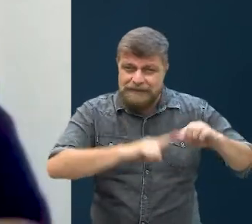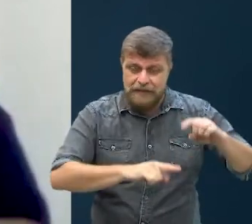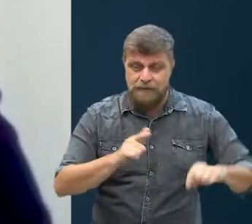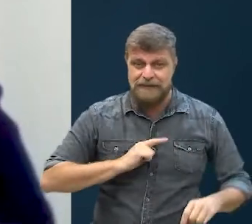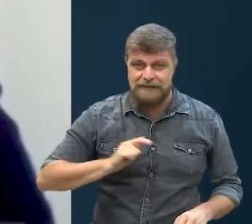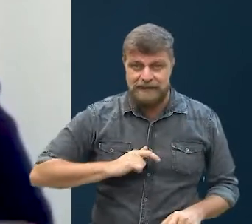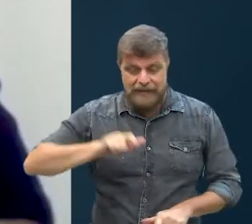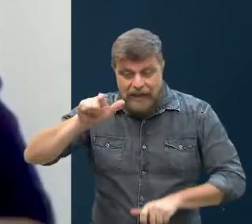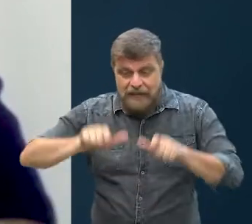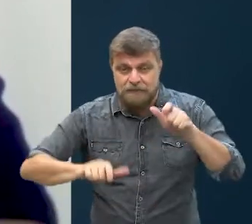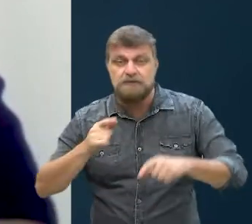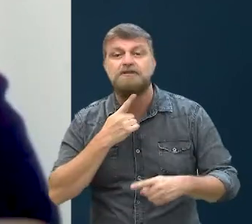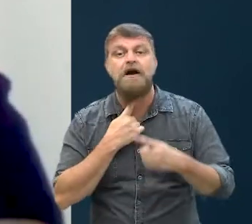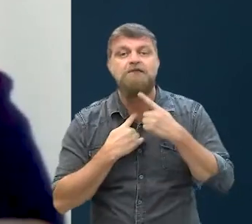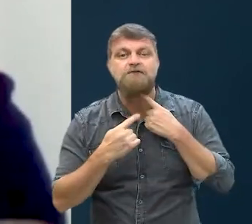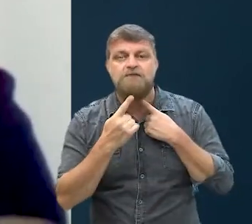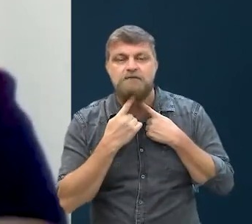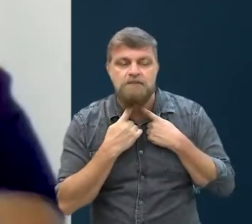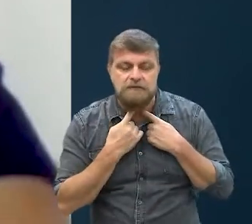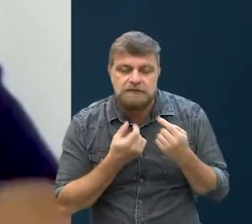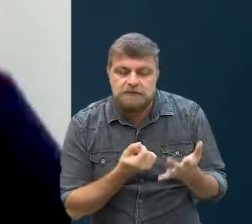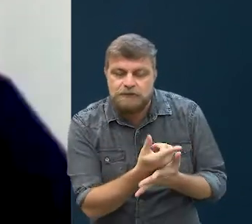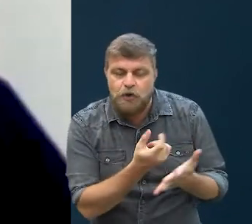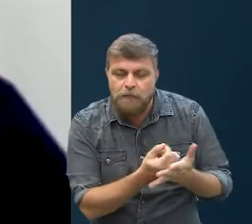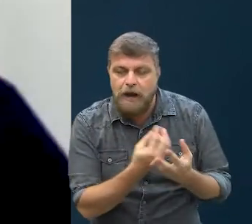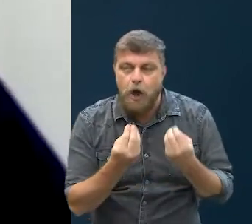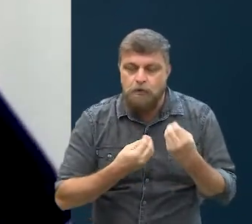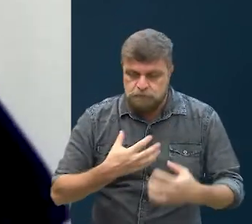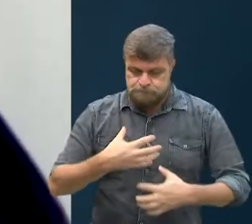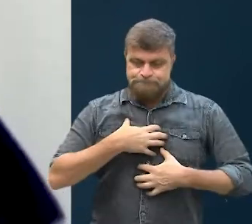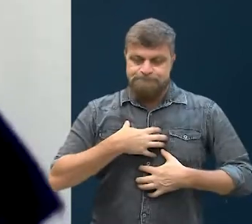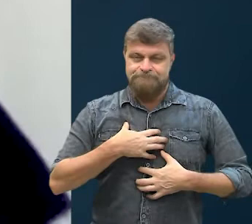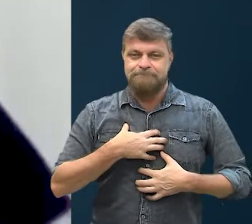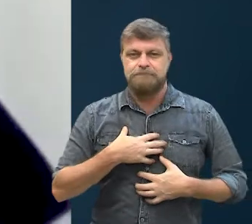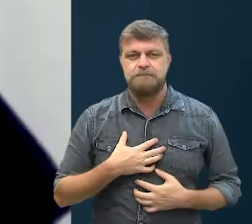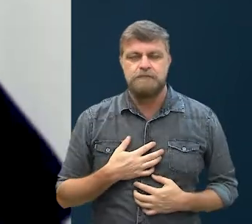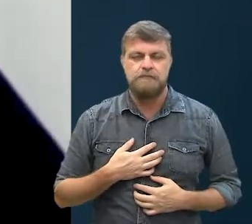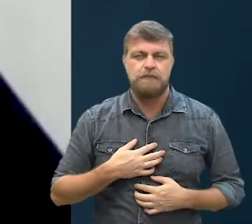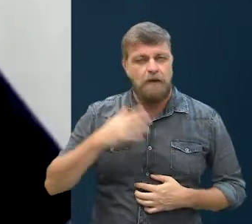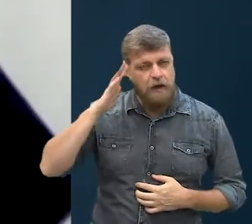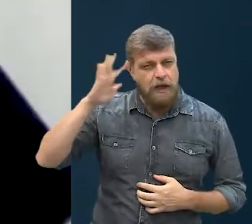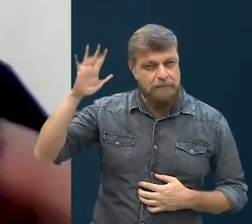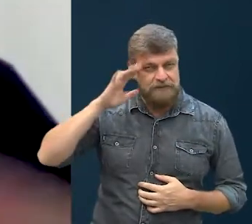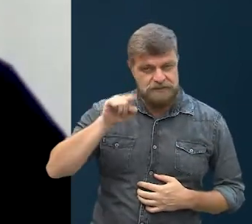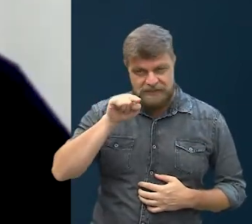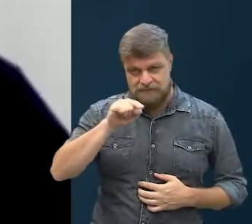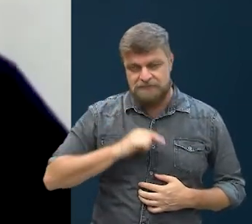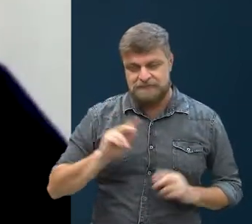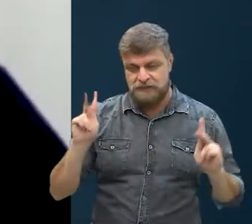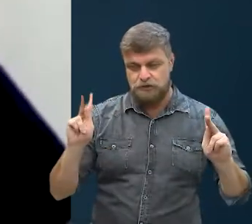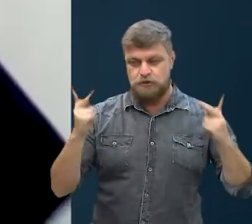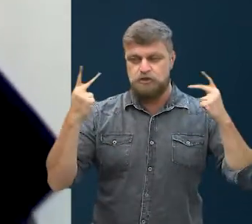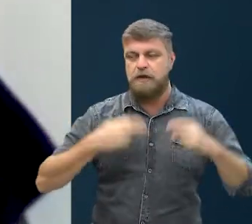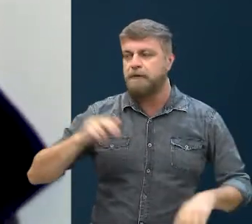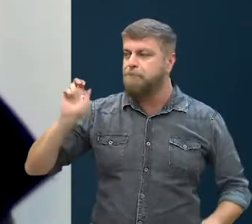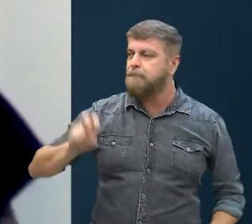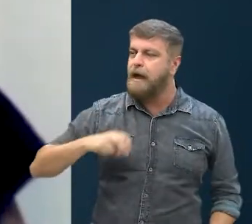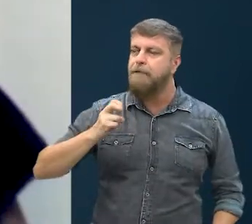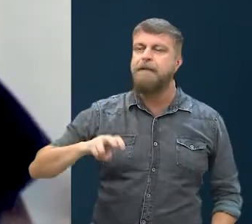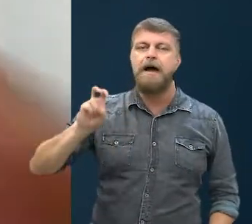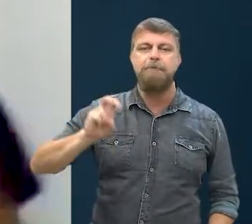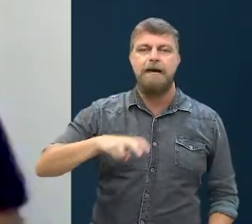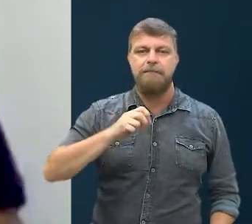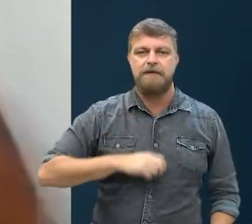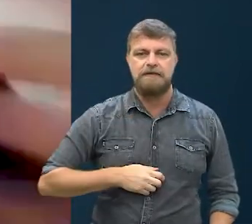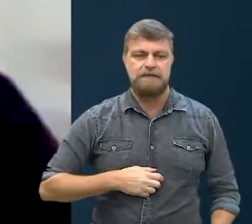atrai a atenção do consumidor, né? Como é que a gente desperta? Imagina você passeando aí num shopping, você tem o